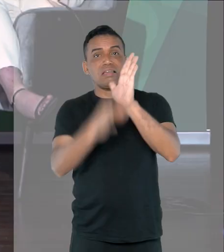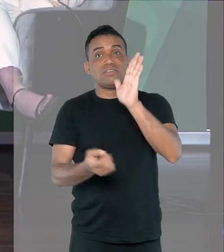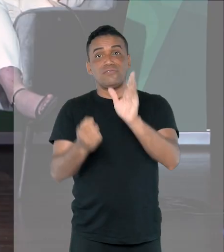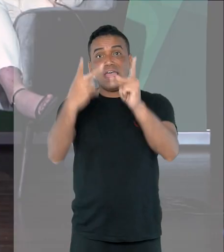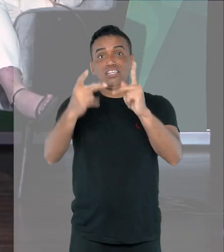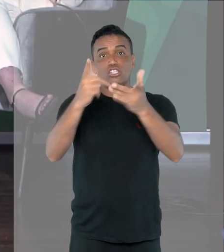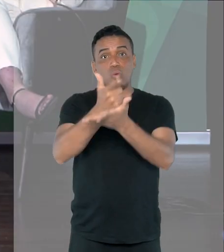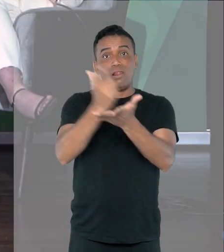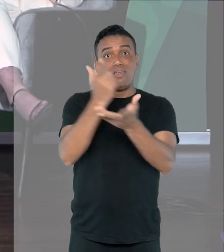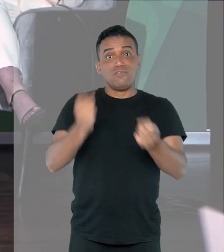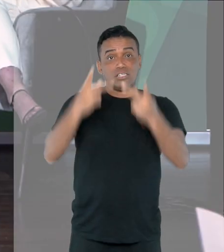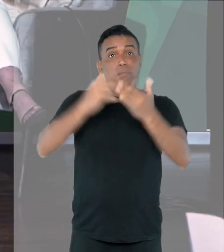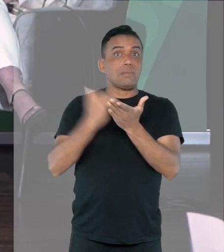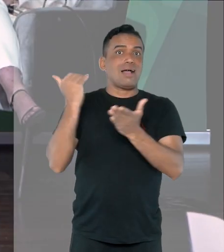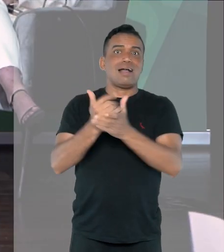vendidos.